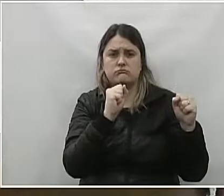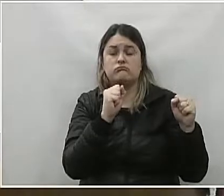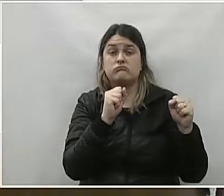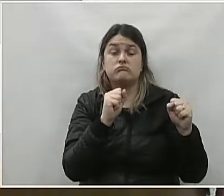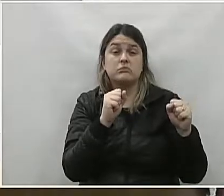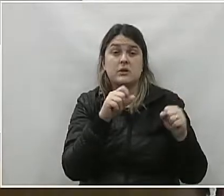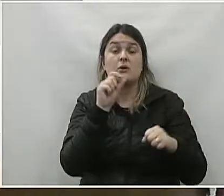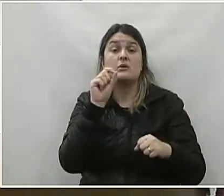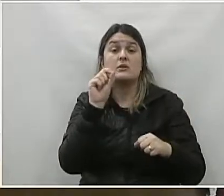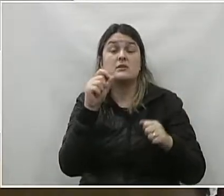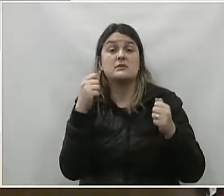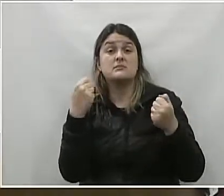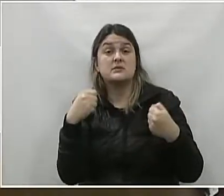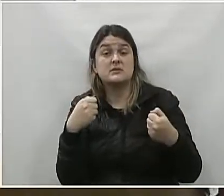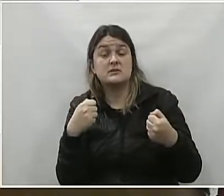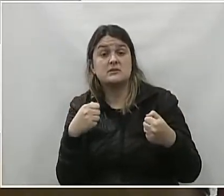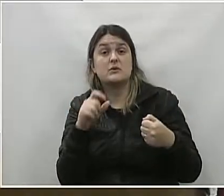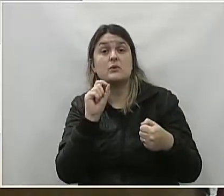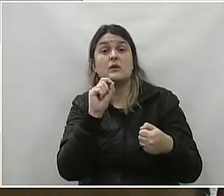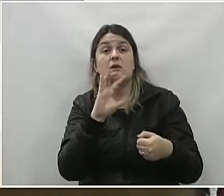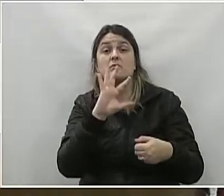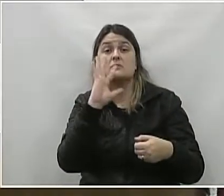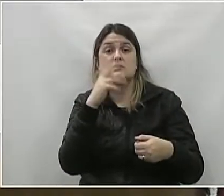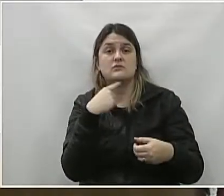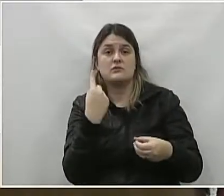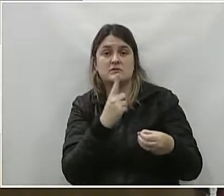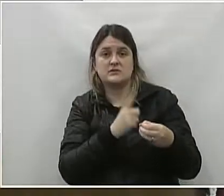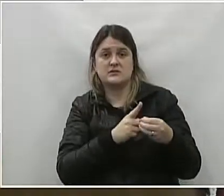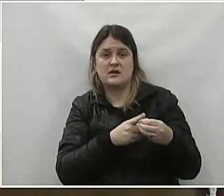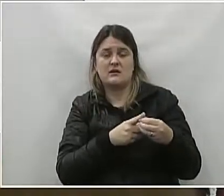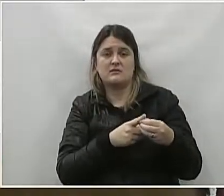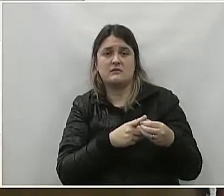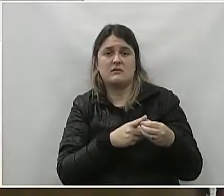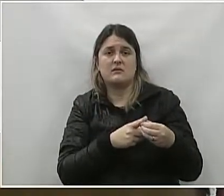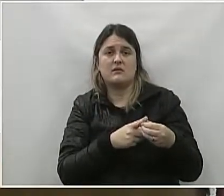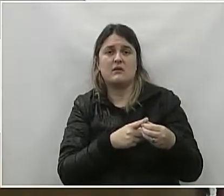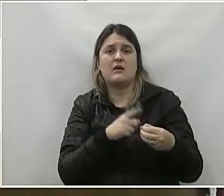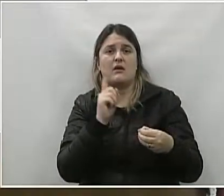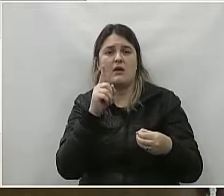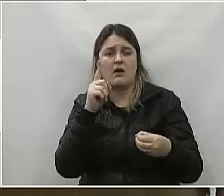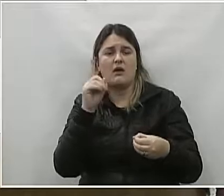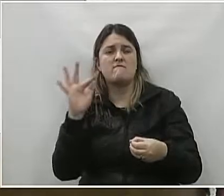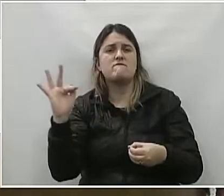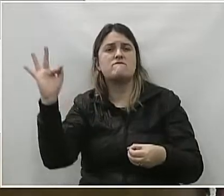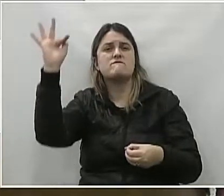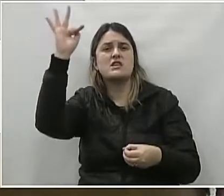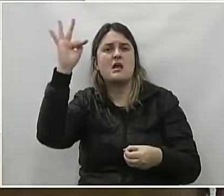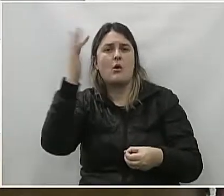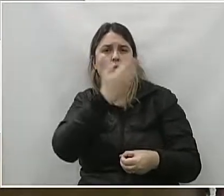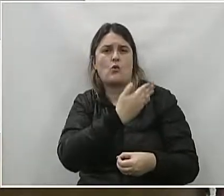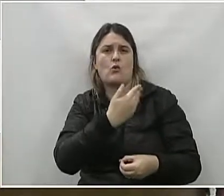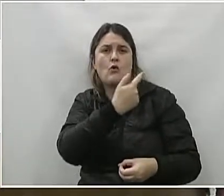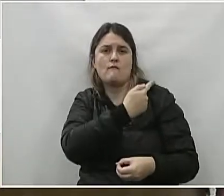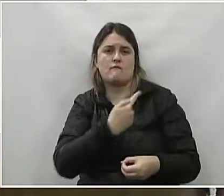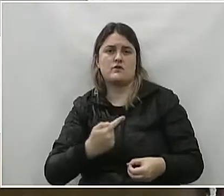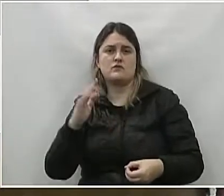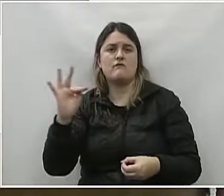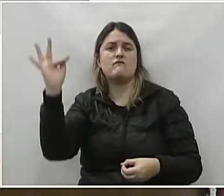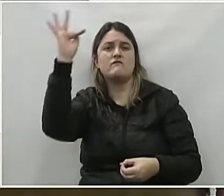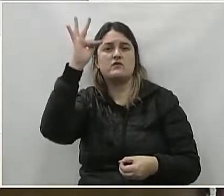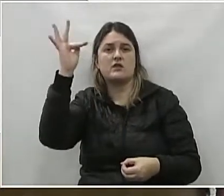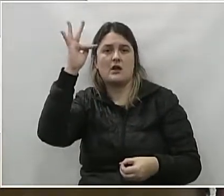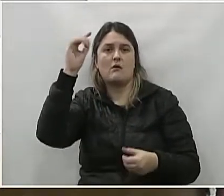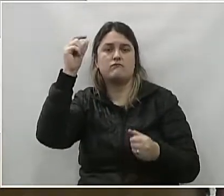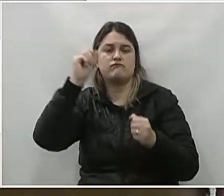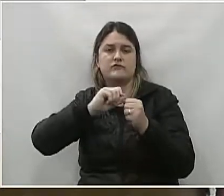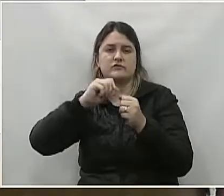Né? O que tinha que acontecer na Ana Vitória, como eu já falei antes, é uma intervenção do governo federal. E isso não é uma